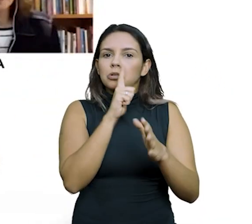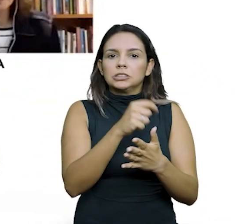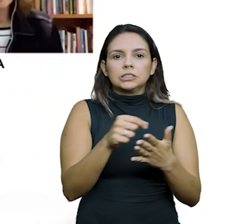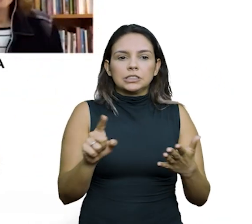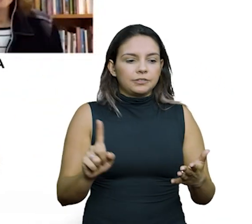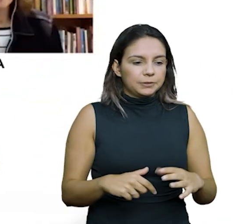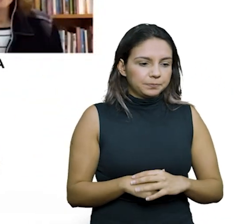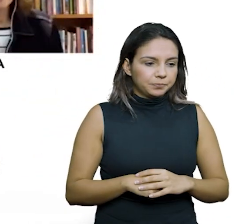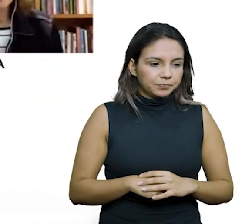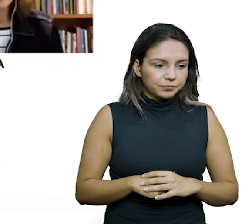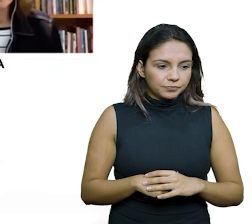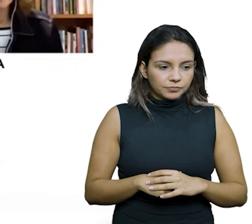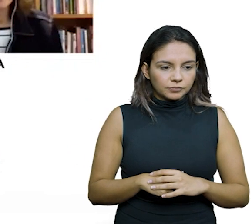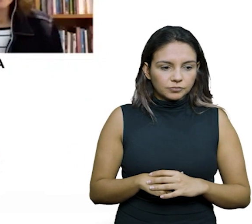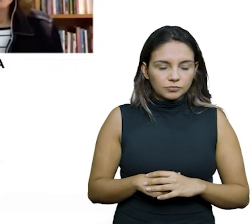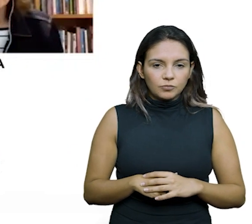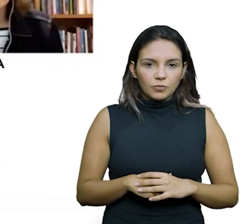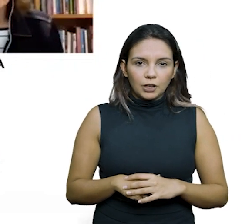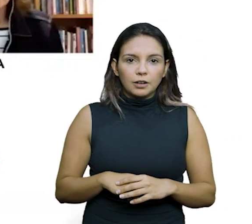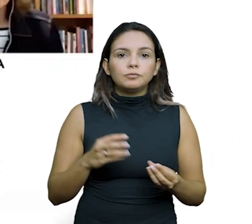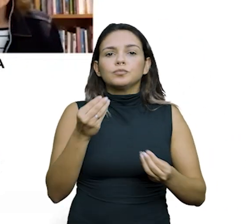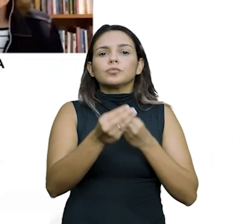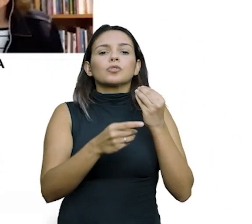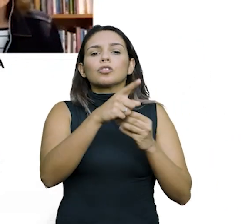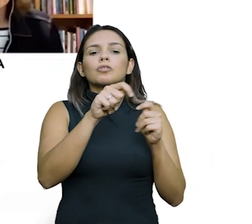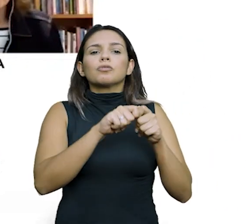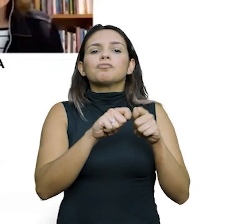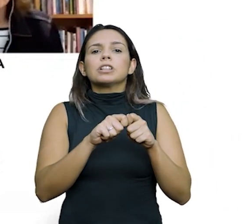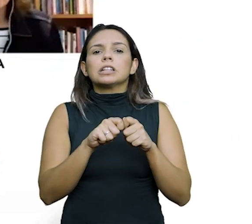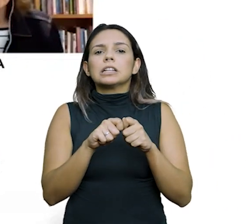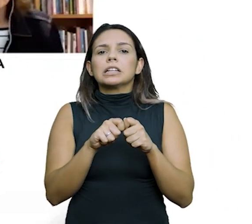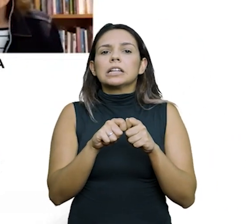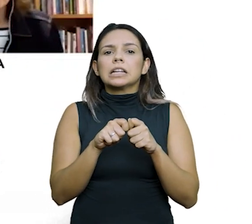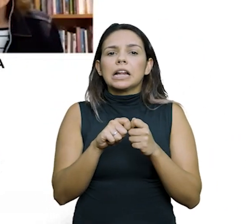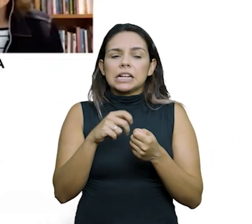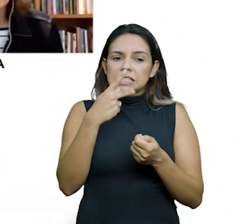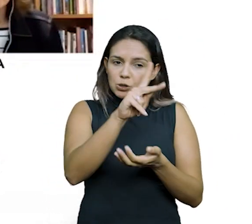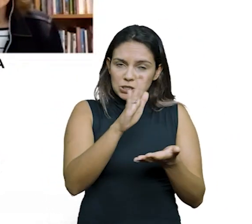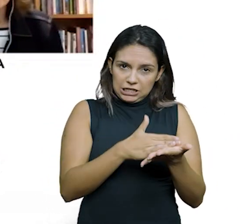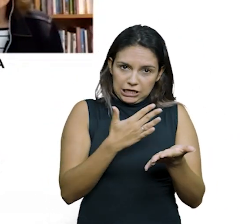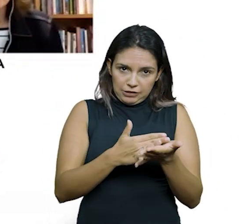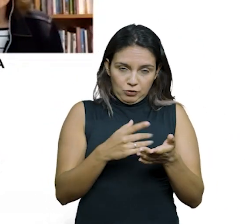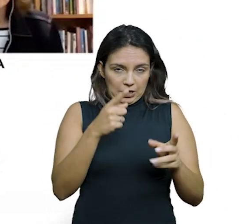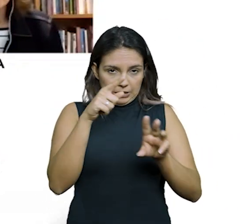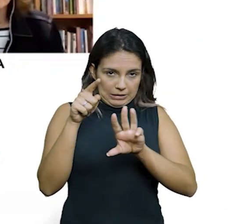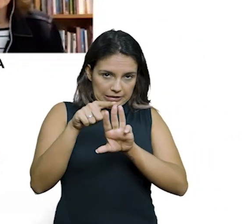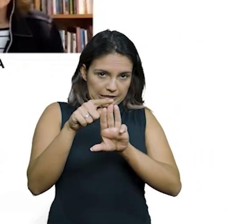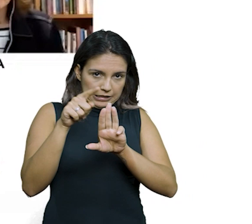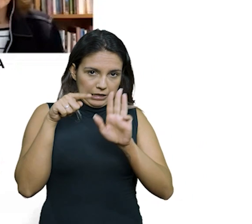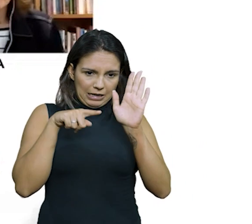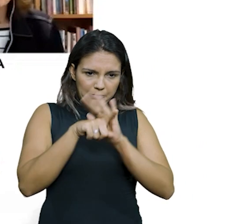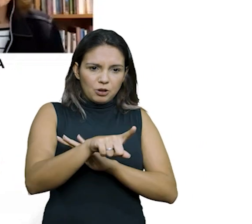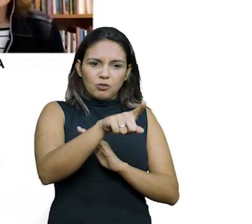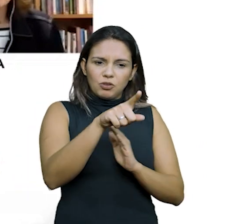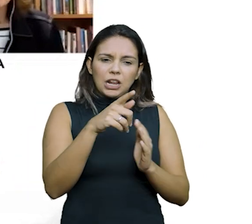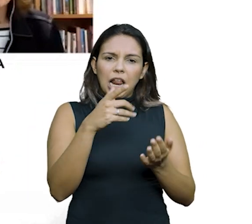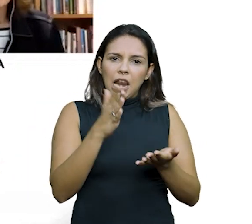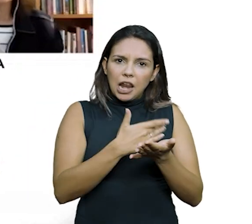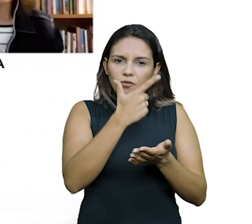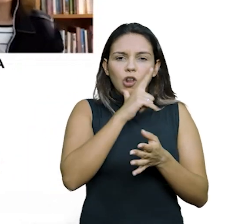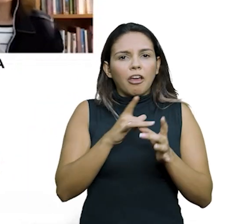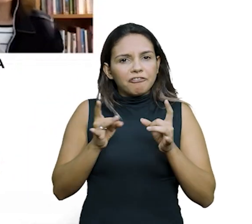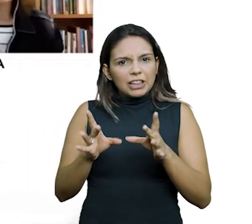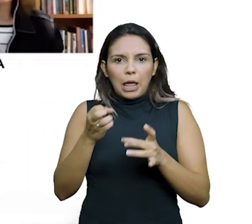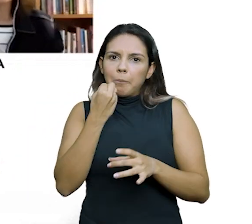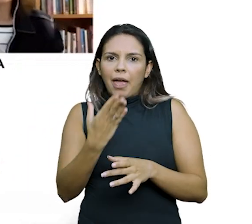produção recente de livros, como é que está? Com a pandemia vendeu mais? Hoje a gente recebeu uma notícia boa,